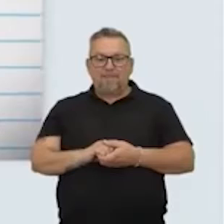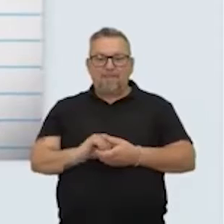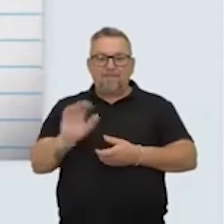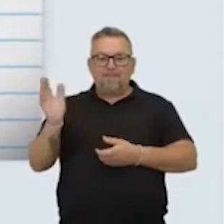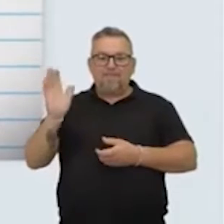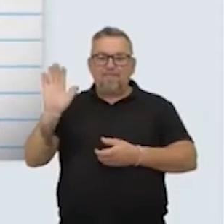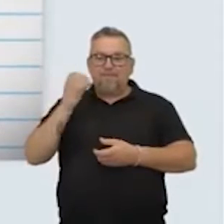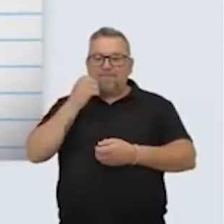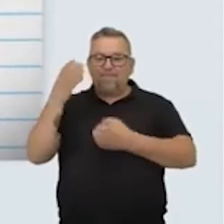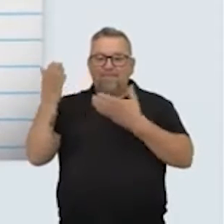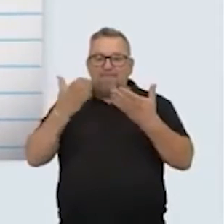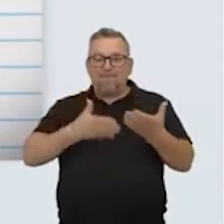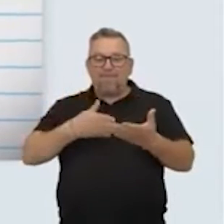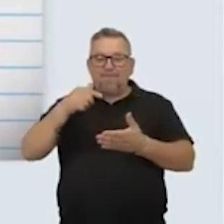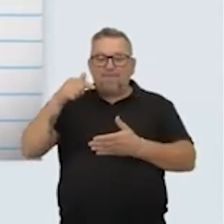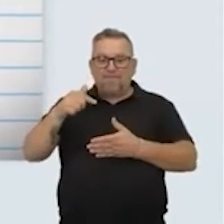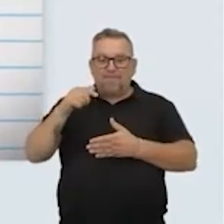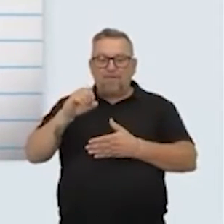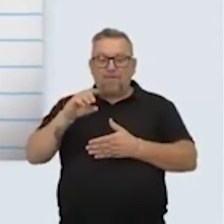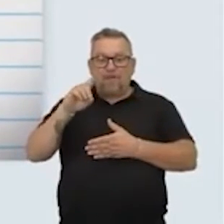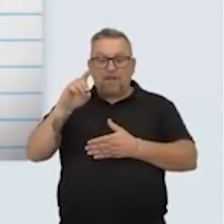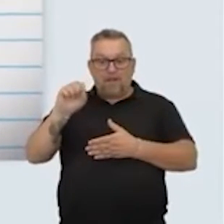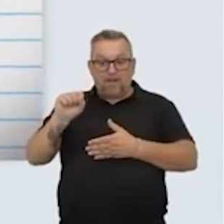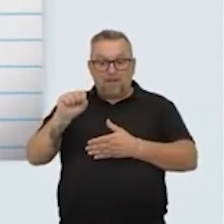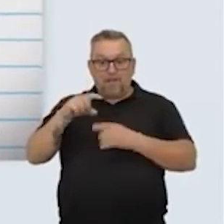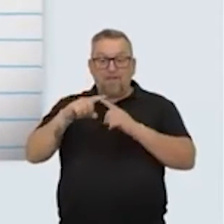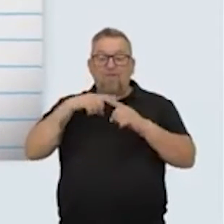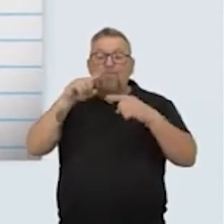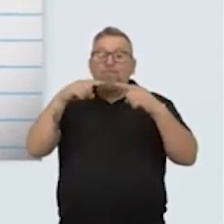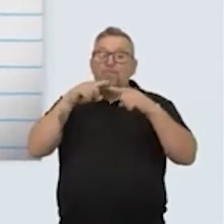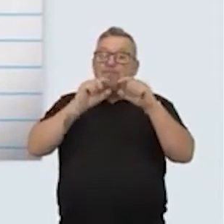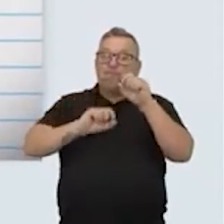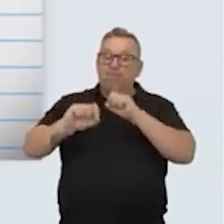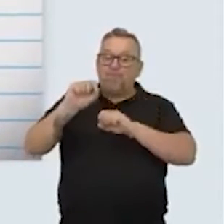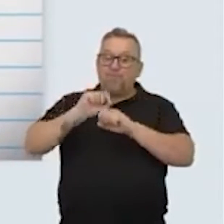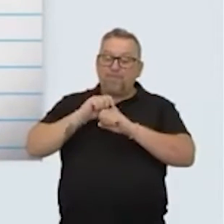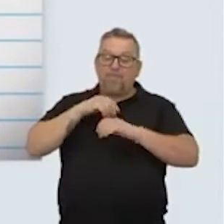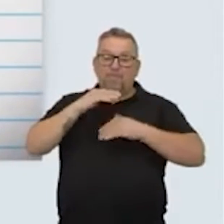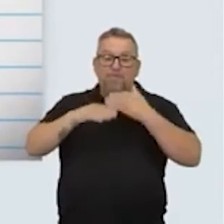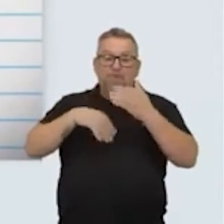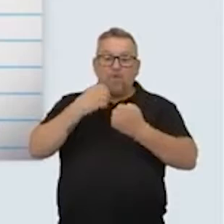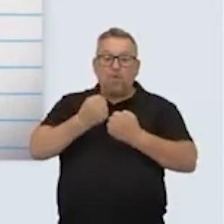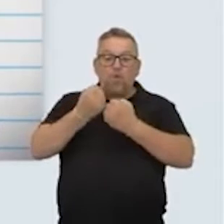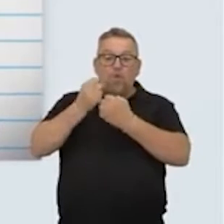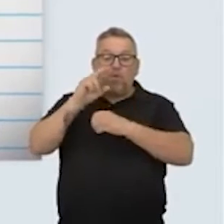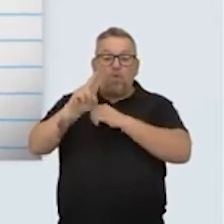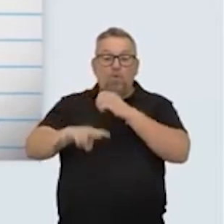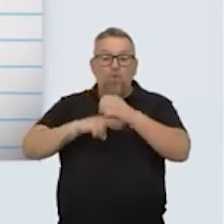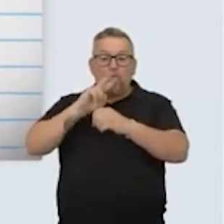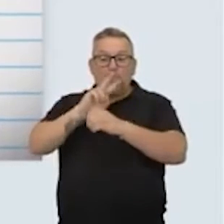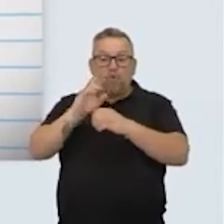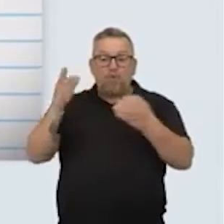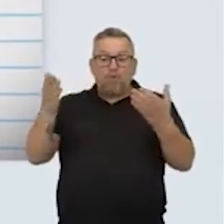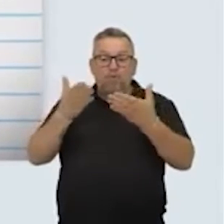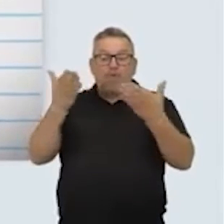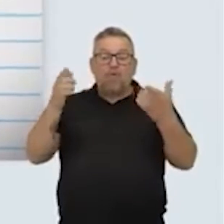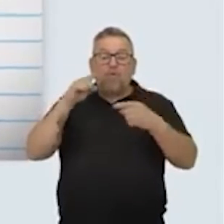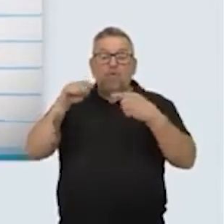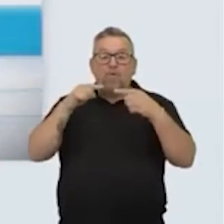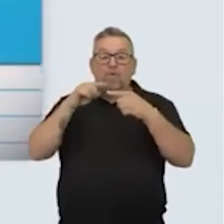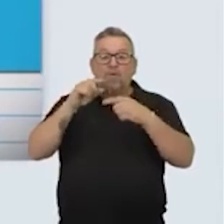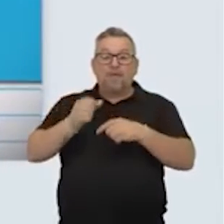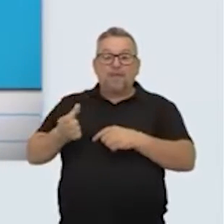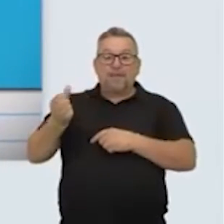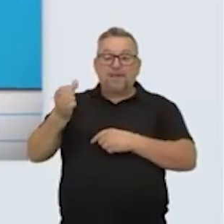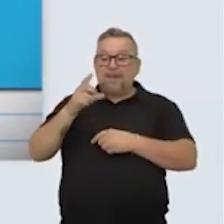Olá, sejam bem-vindos à série especial do IBGE Explica sobre os Objetivos do Desenvolvimento Sustentável. Hoje trataremos do Objetivo